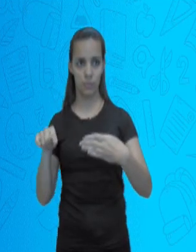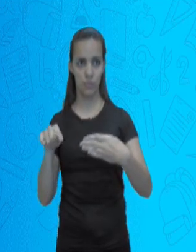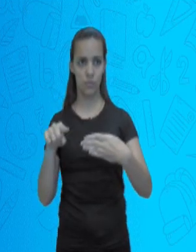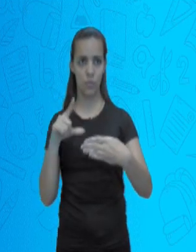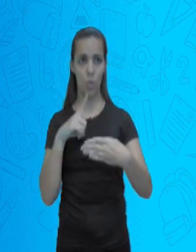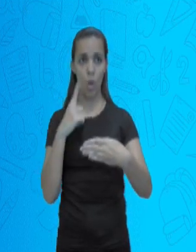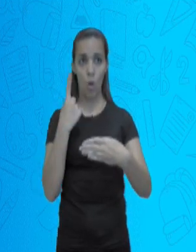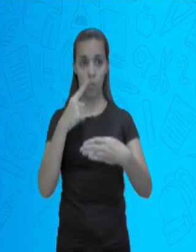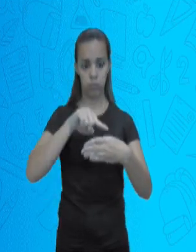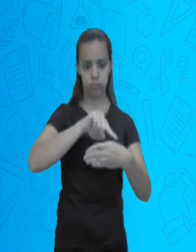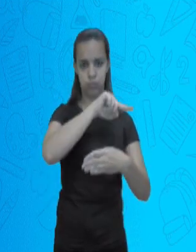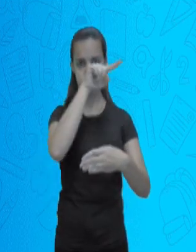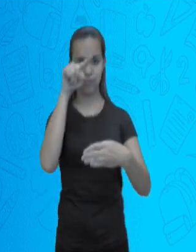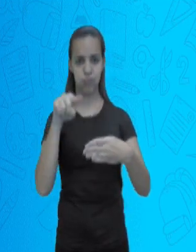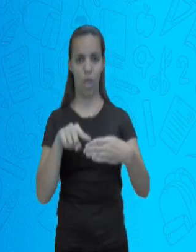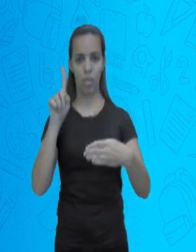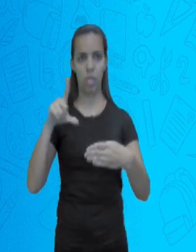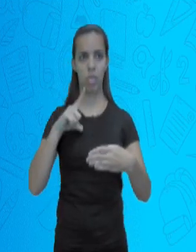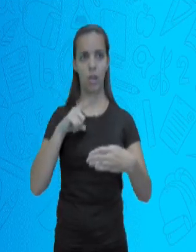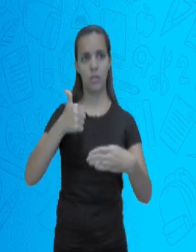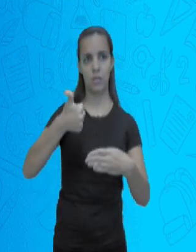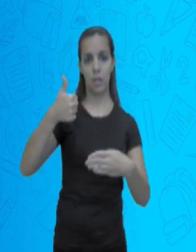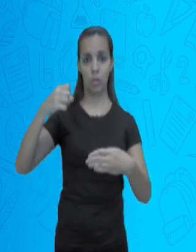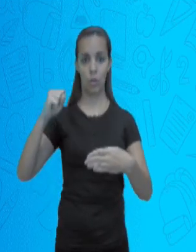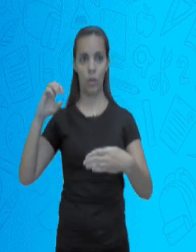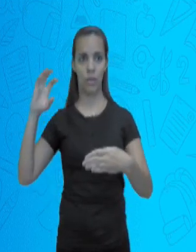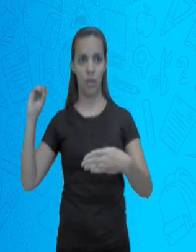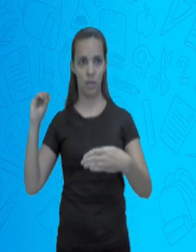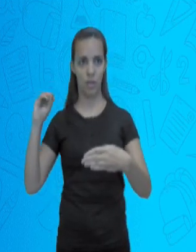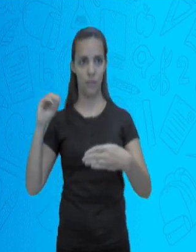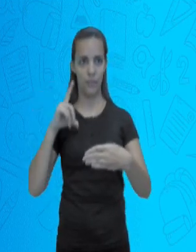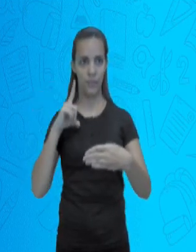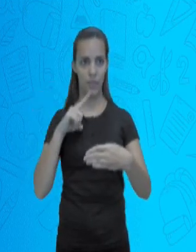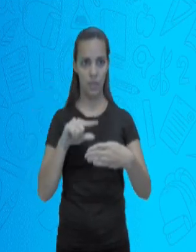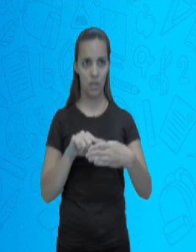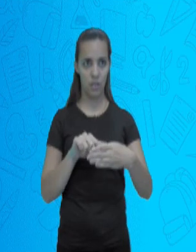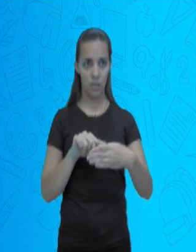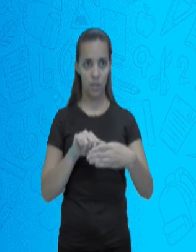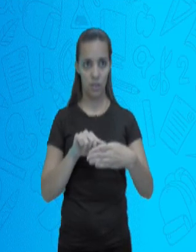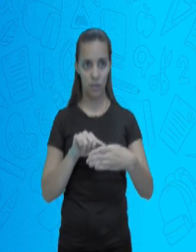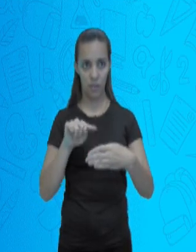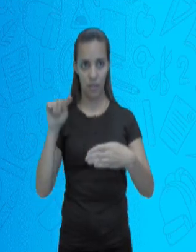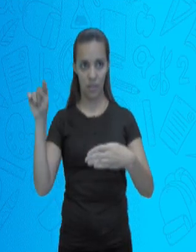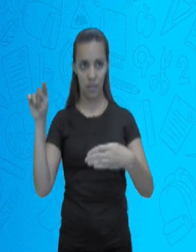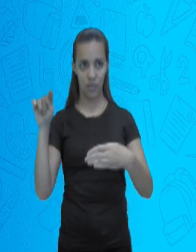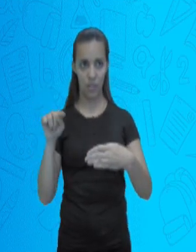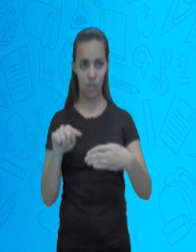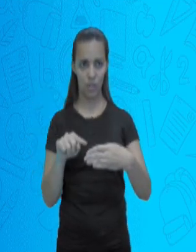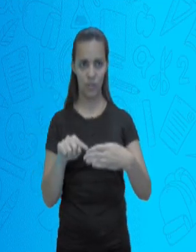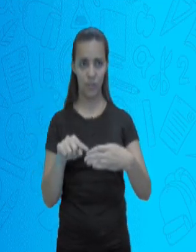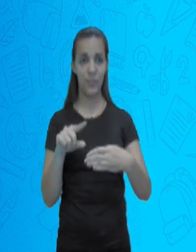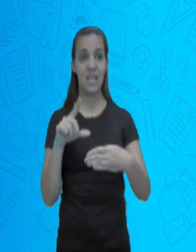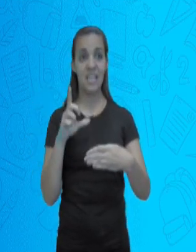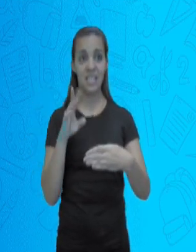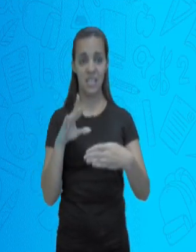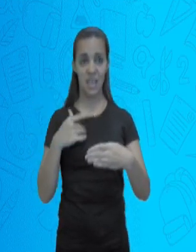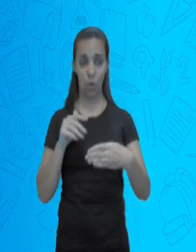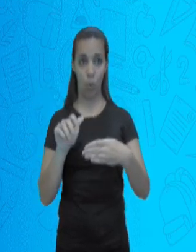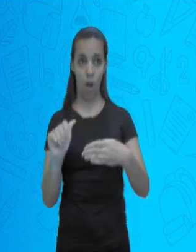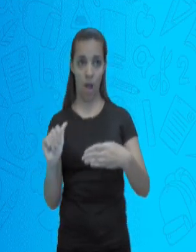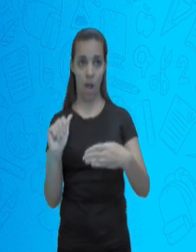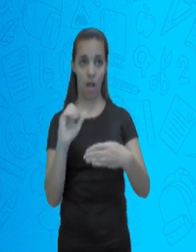180, não é isso? Se eu tenho aqui a medida de AOR é 20.